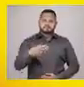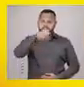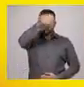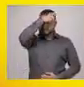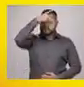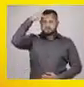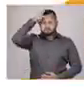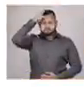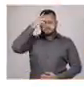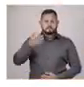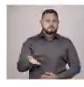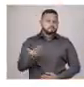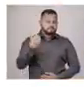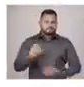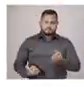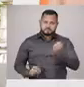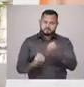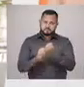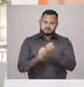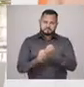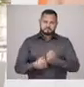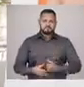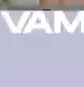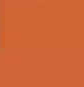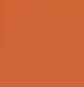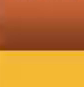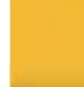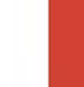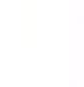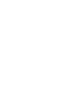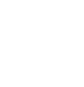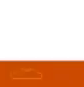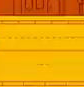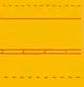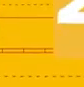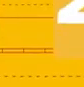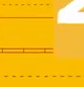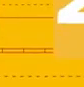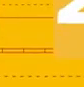Zé Treze, Zé Treze, Prefeito, vamos combinar.